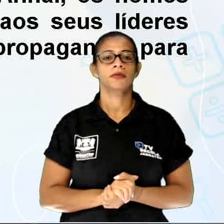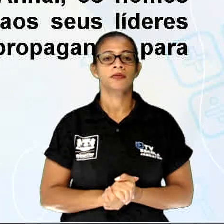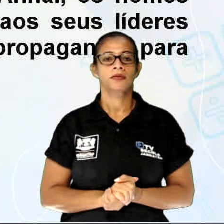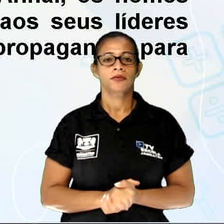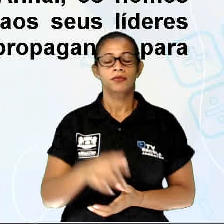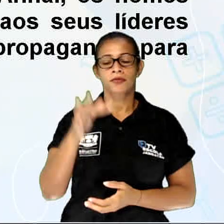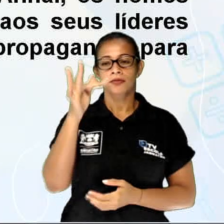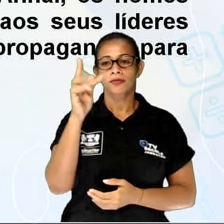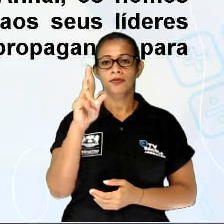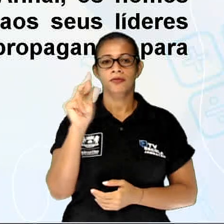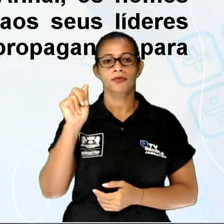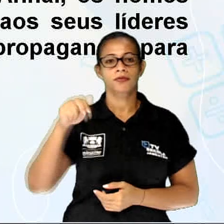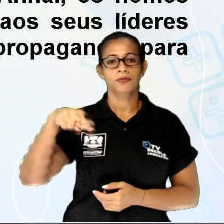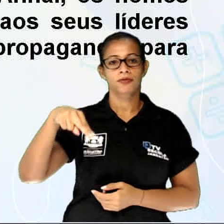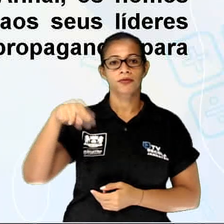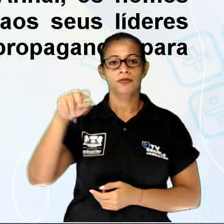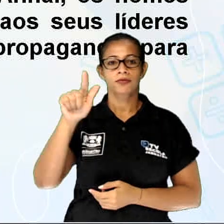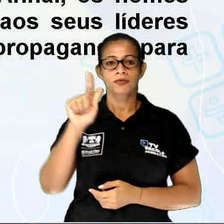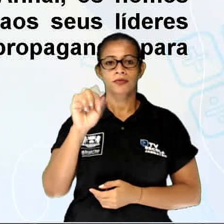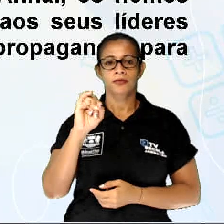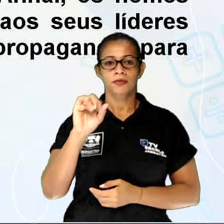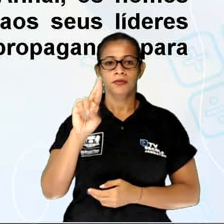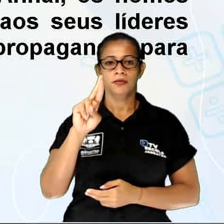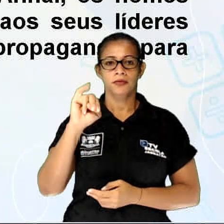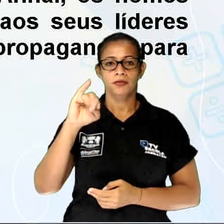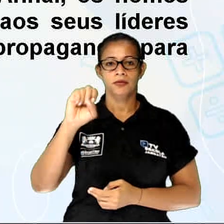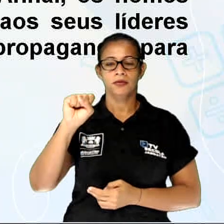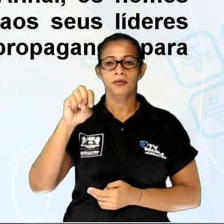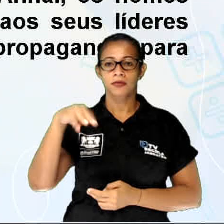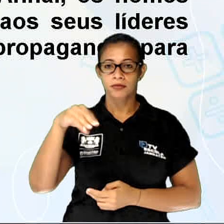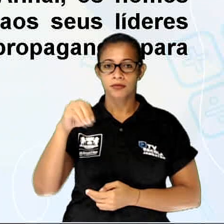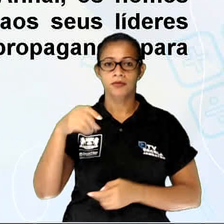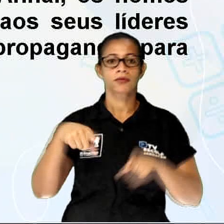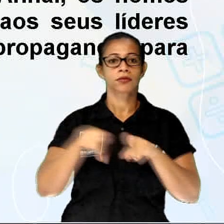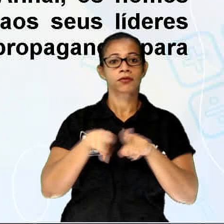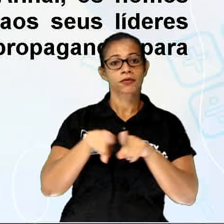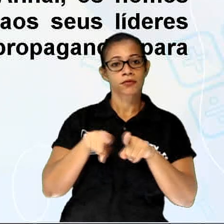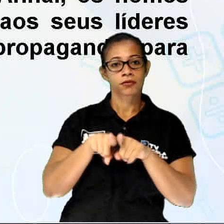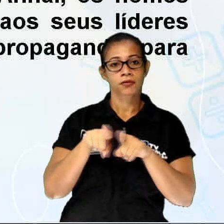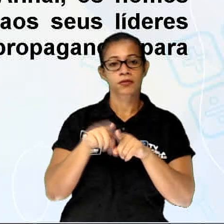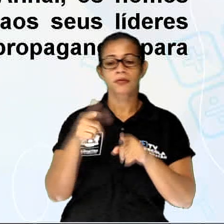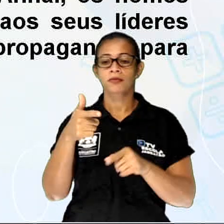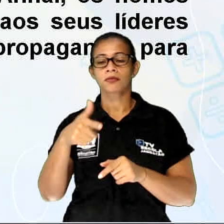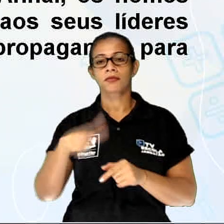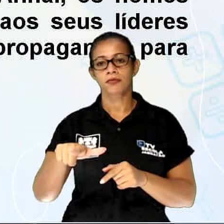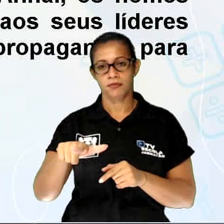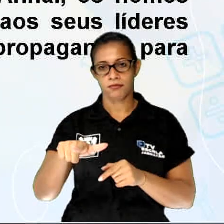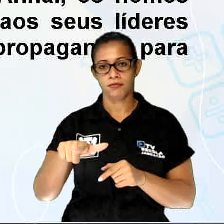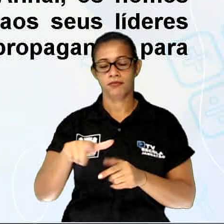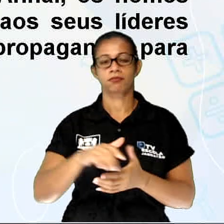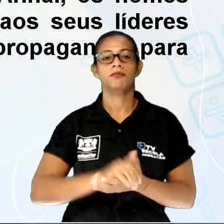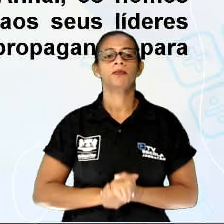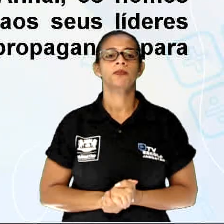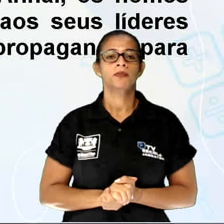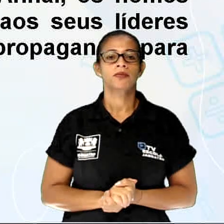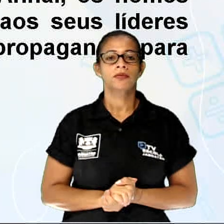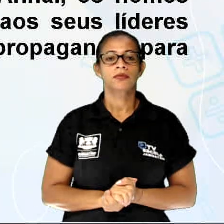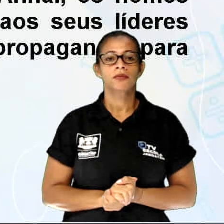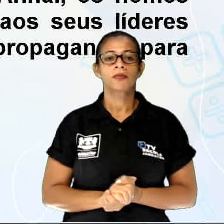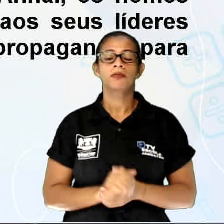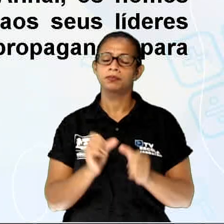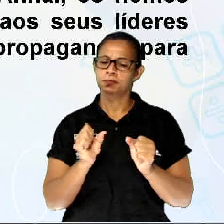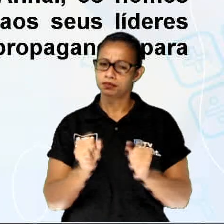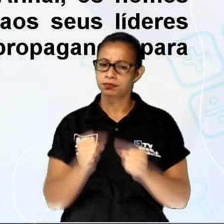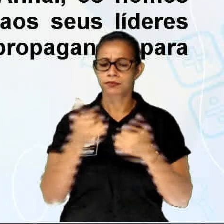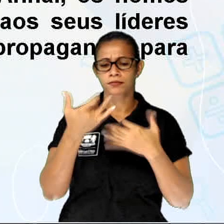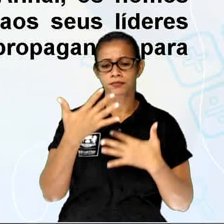salazarismo, como, por exemplo, a censura e a perseguição violenta a opositores, podemos dizer que o culto ao líder